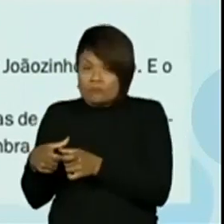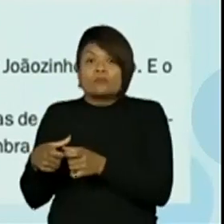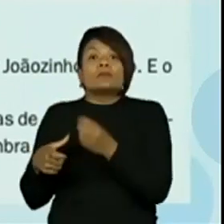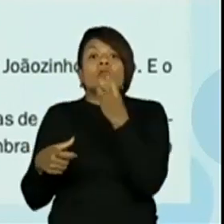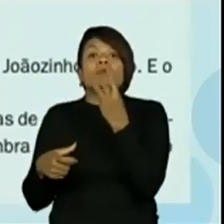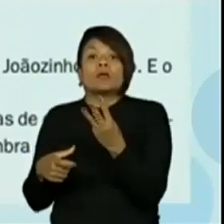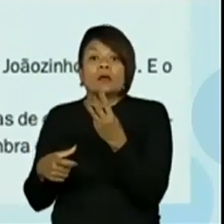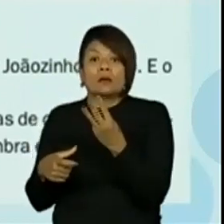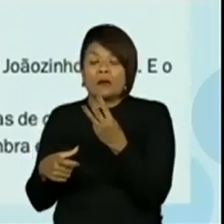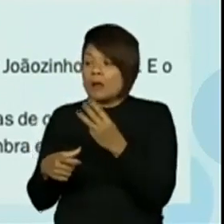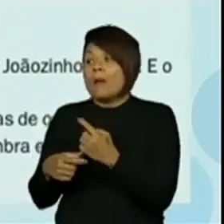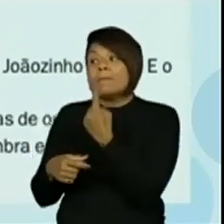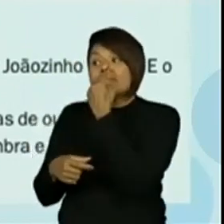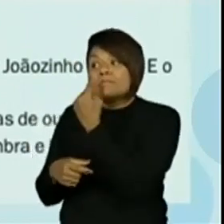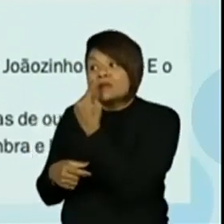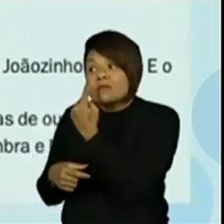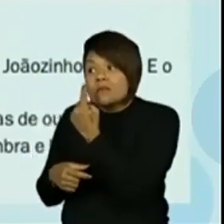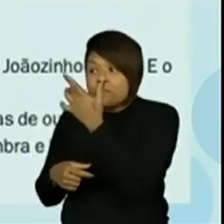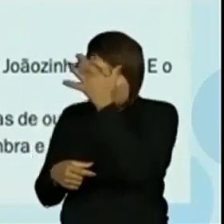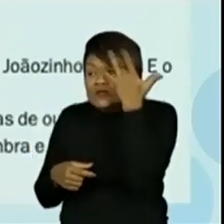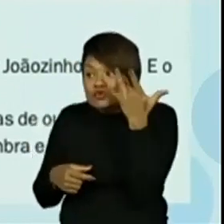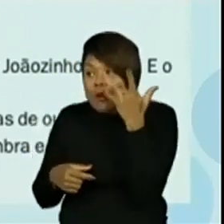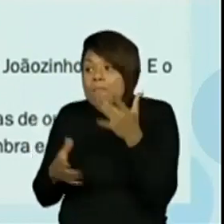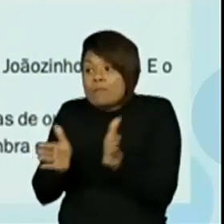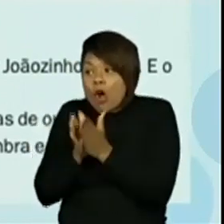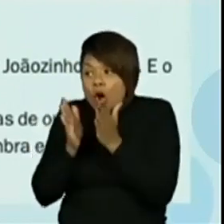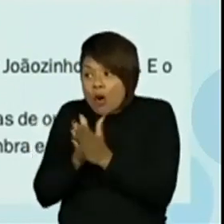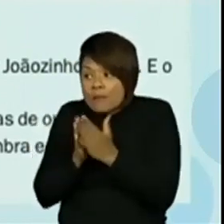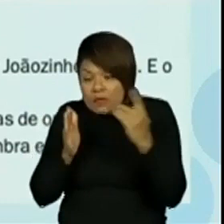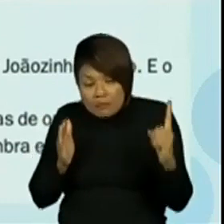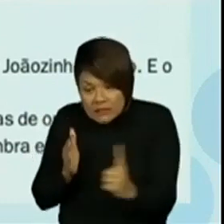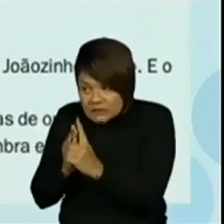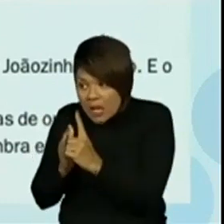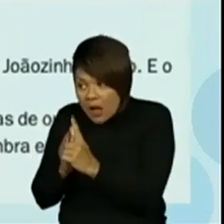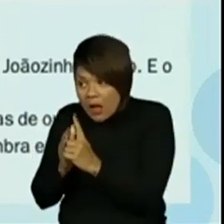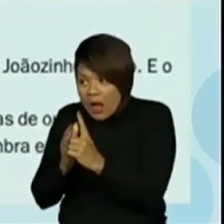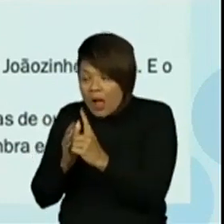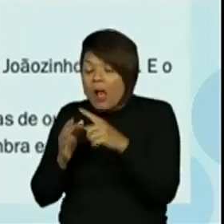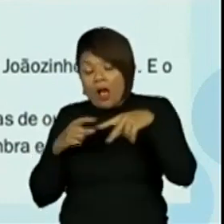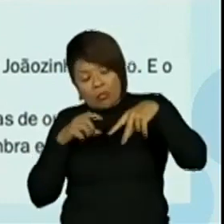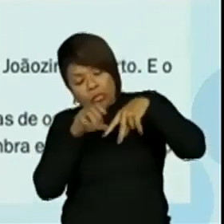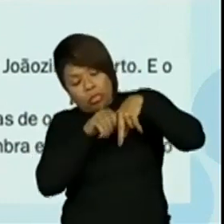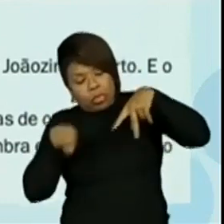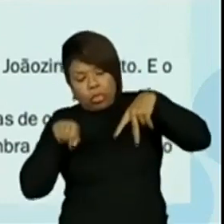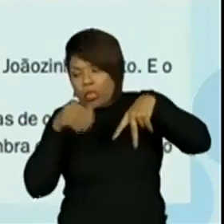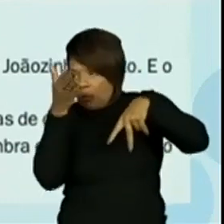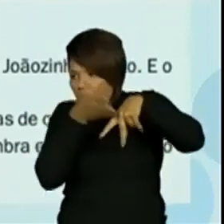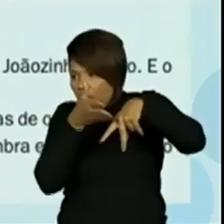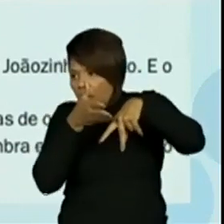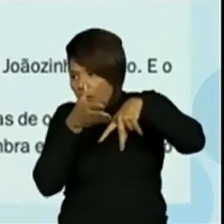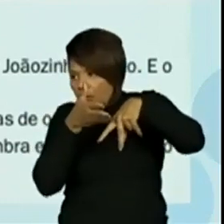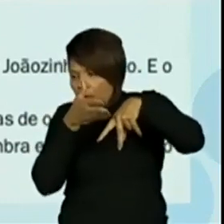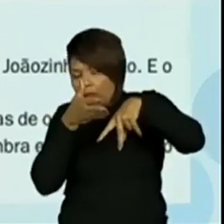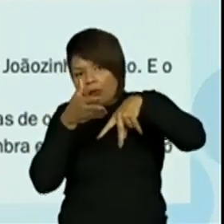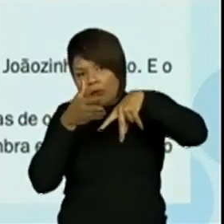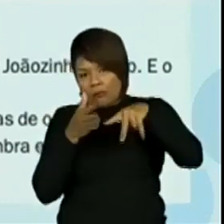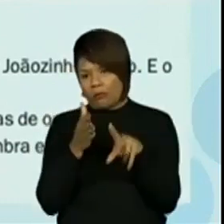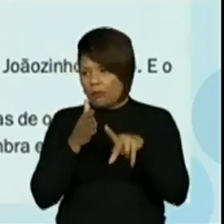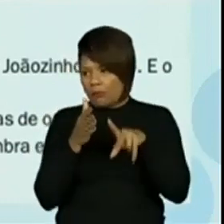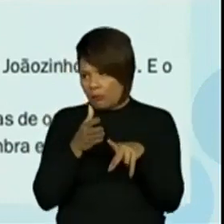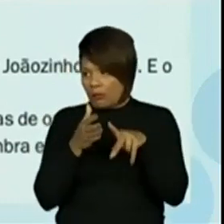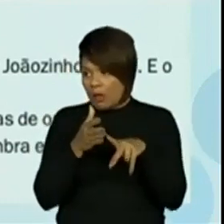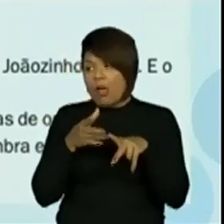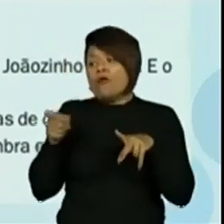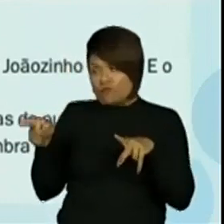o primeiro pobre que passar. Arrancou-se a perna e ele ficou sentado no chão. Pode ficar com o palácio